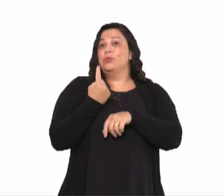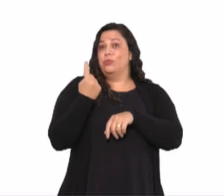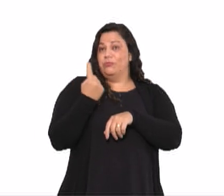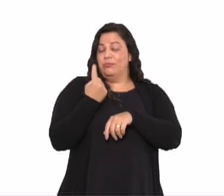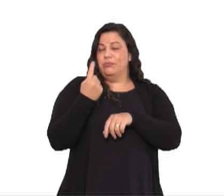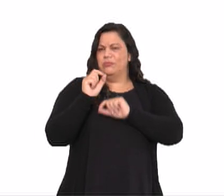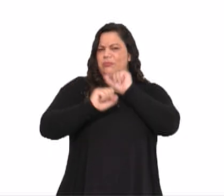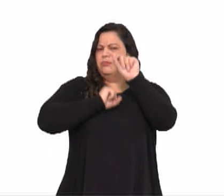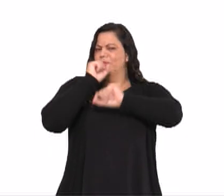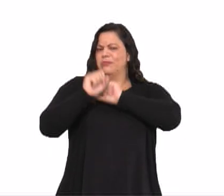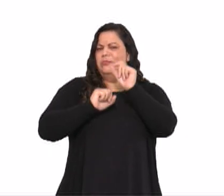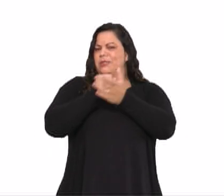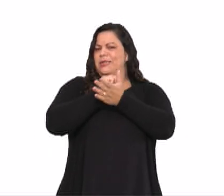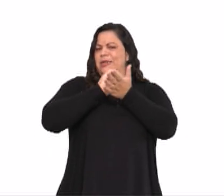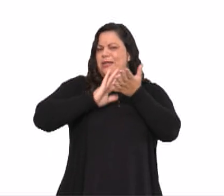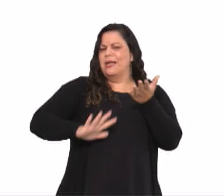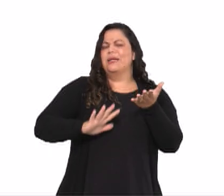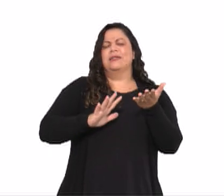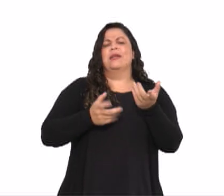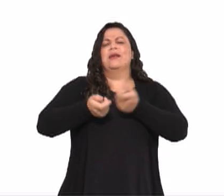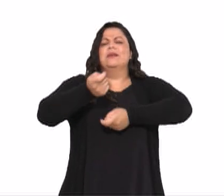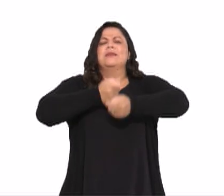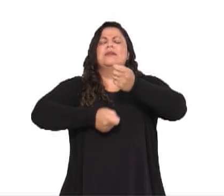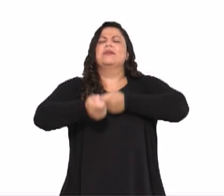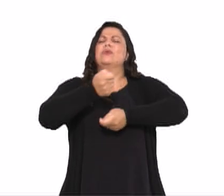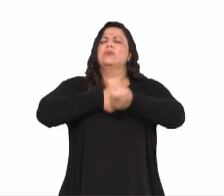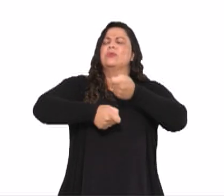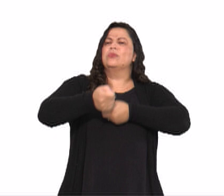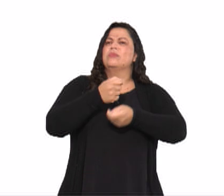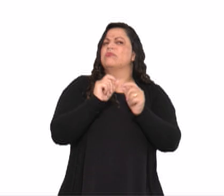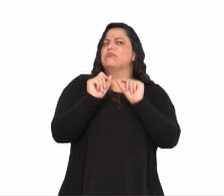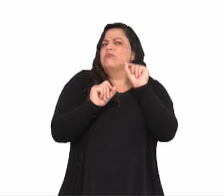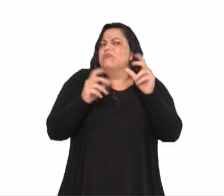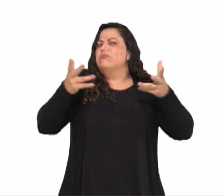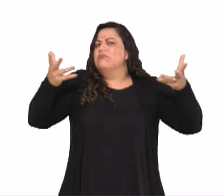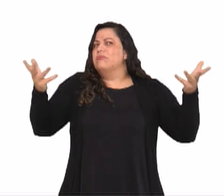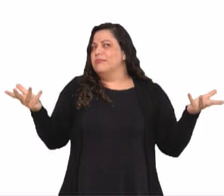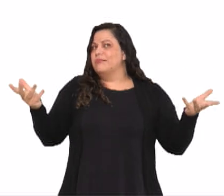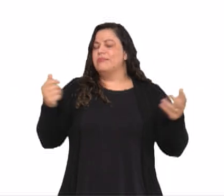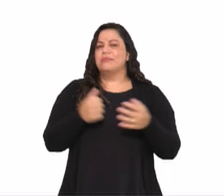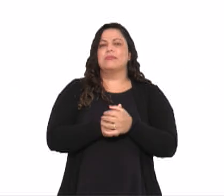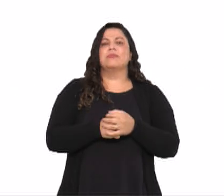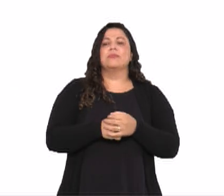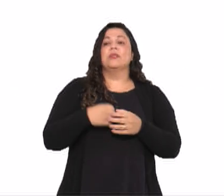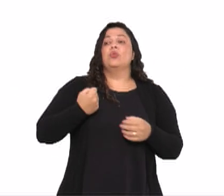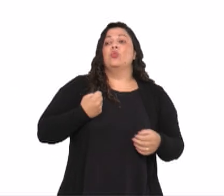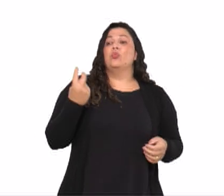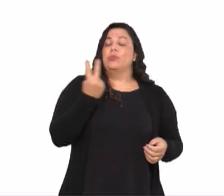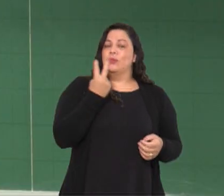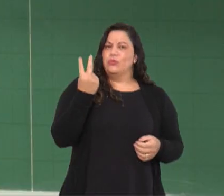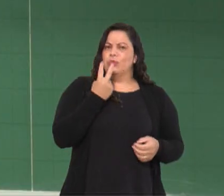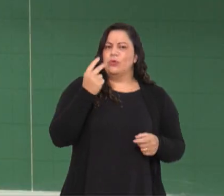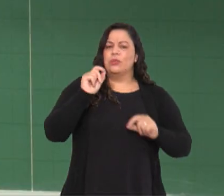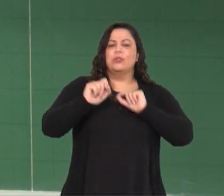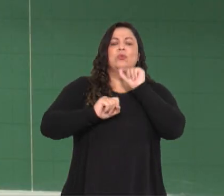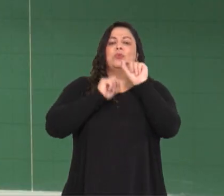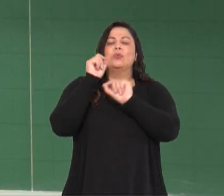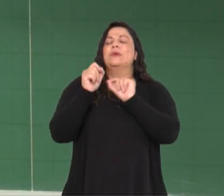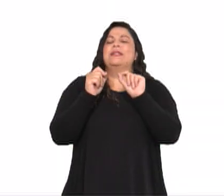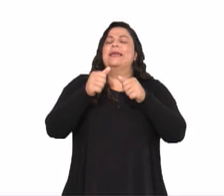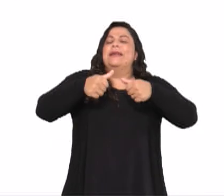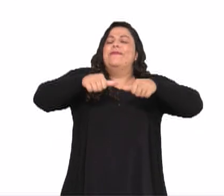atividades econômicas realizadas pelos tropeiros? E número 2, qual o legado do tropeirismo no Paraná?